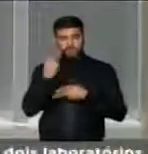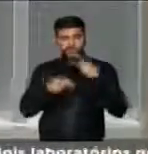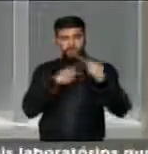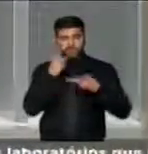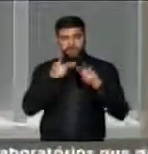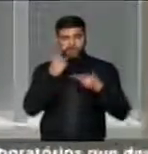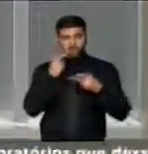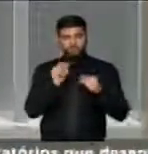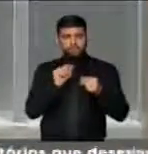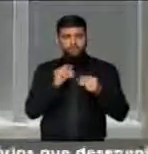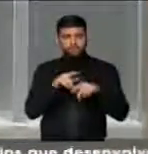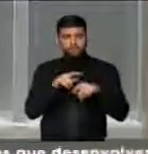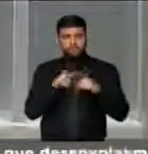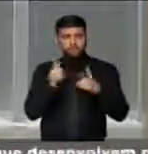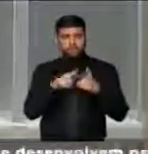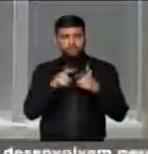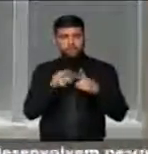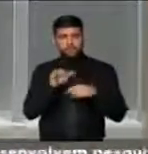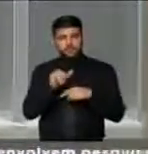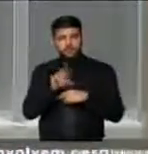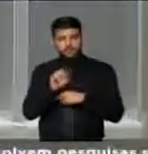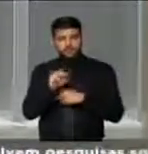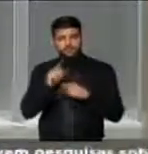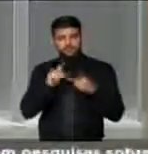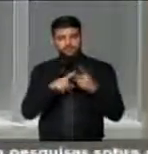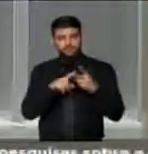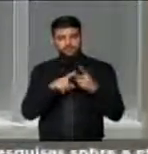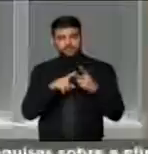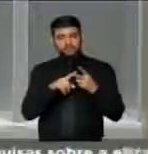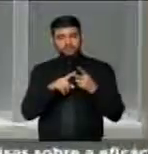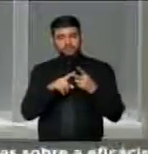o abuso e o dano às rodovias.